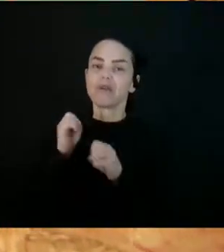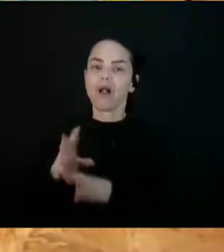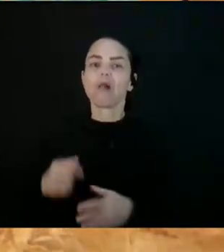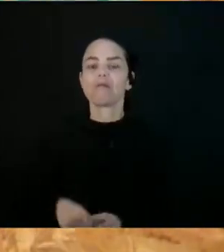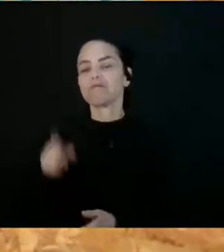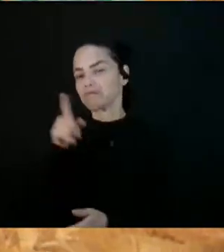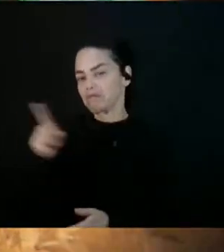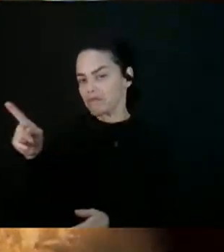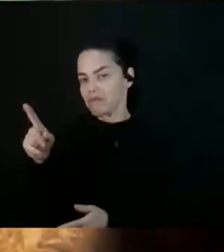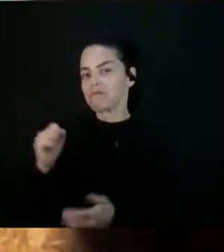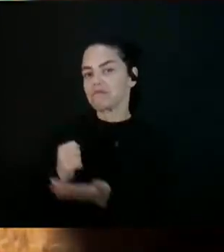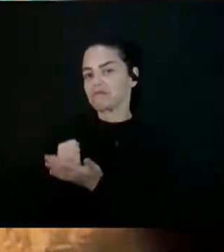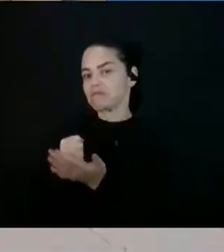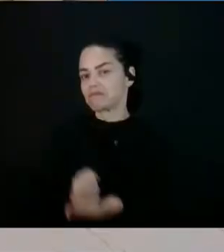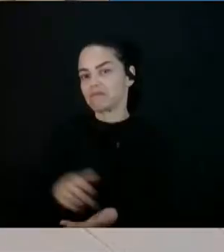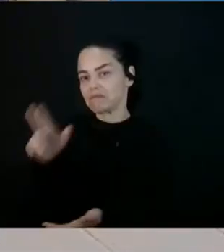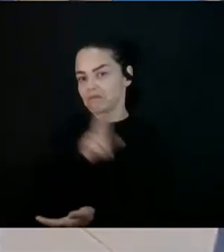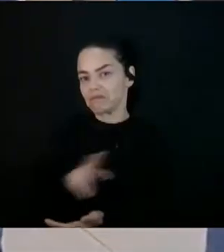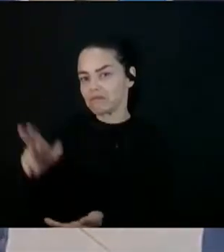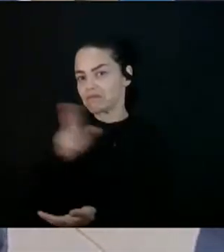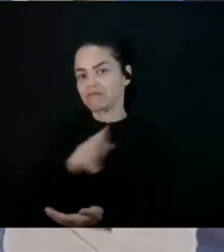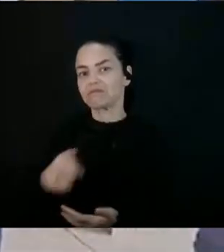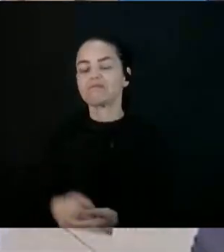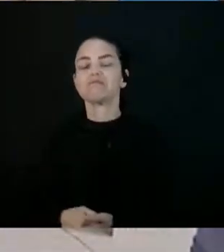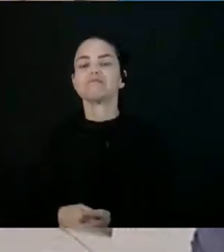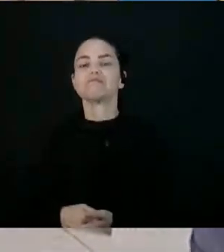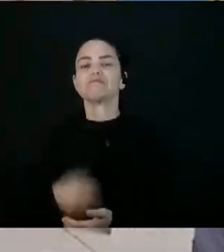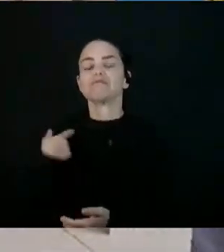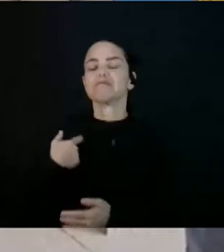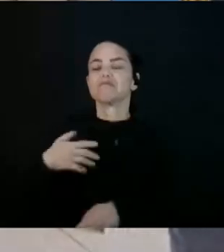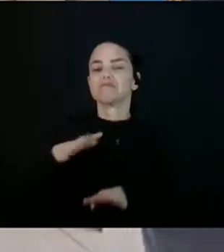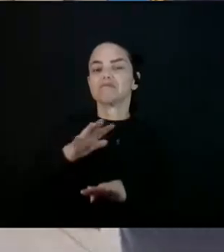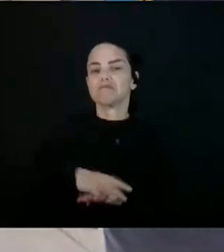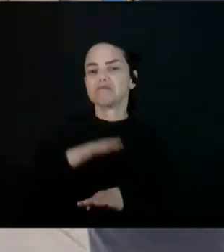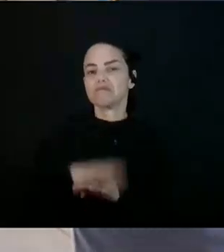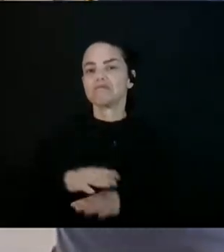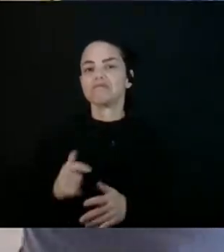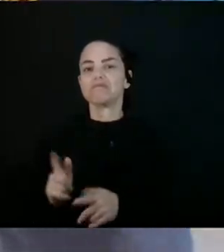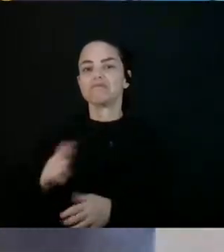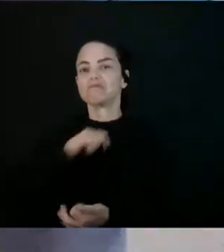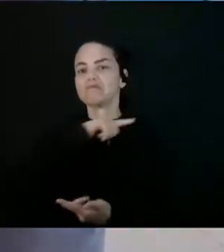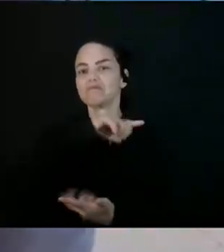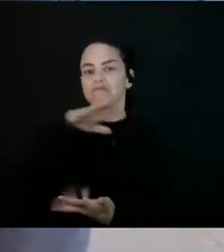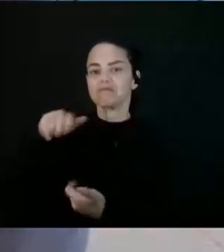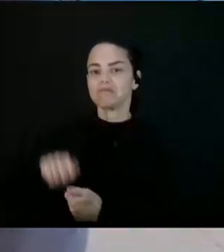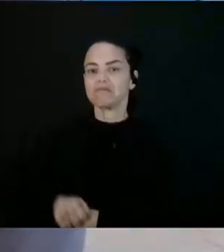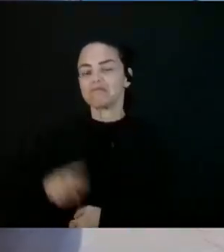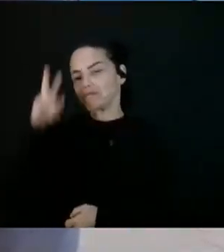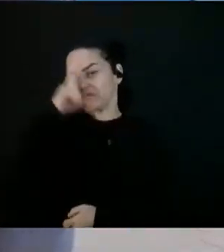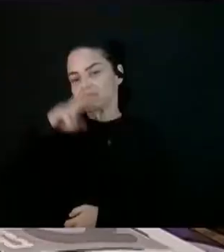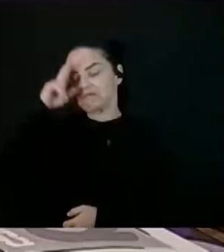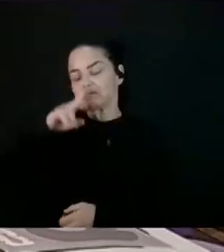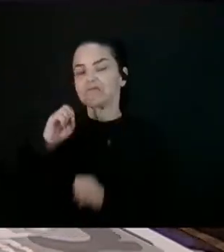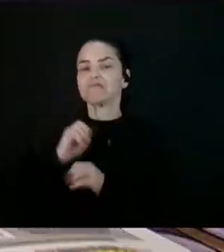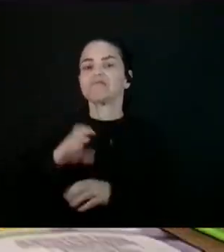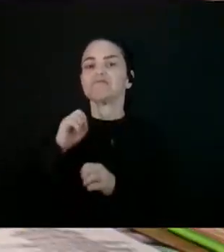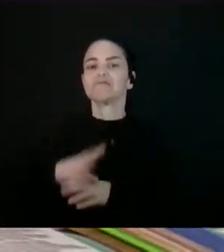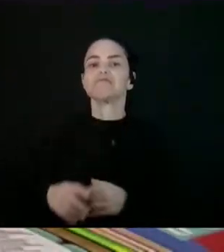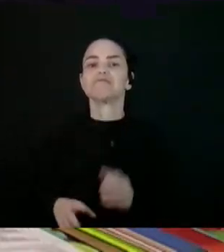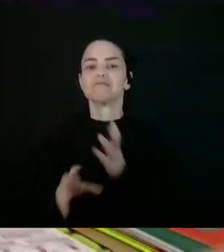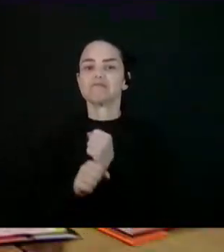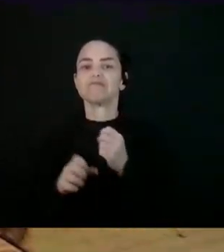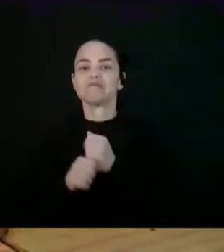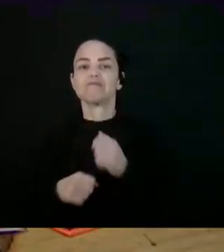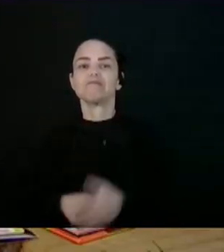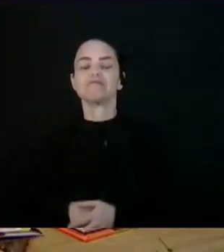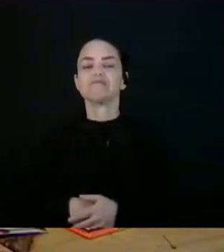ser utilizados em atividades como matemática, geografia, história e até educação financeira. A dinâmica das trocas